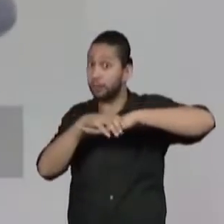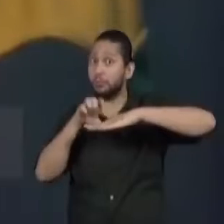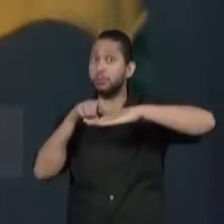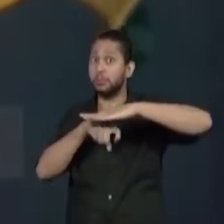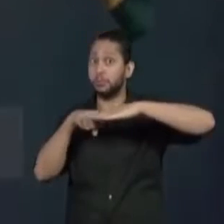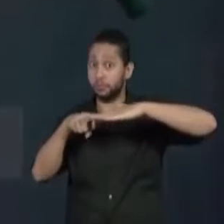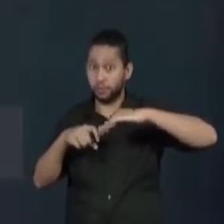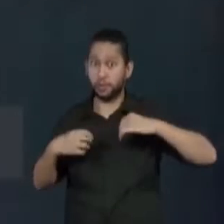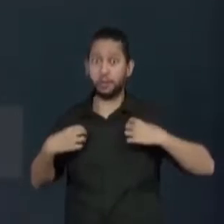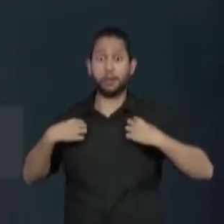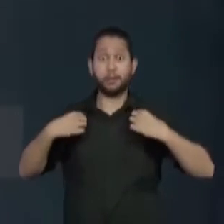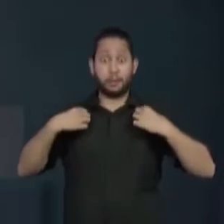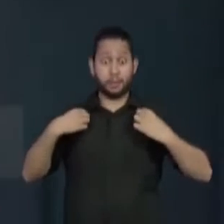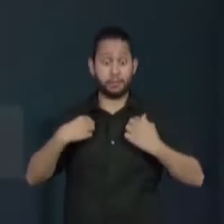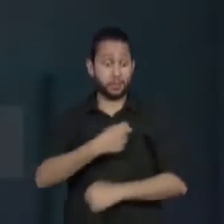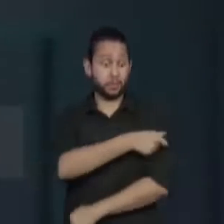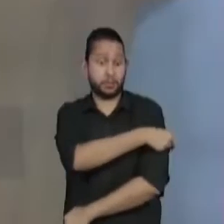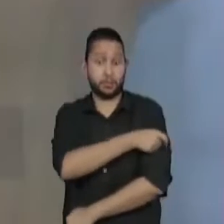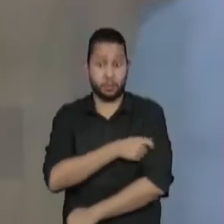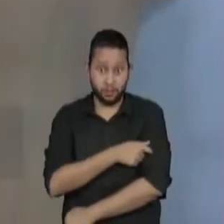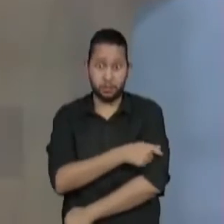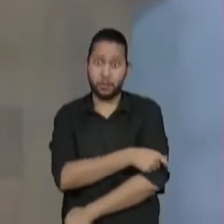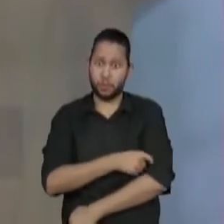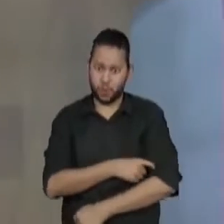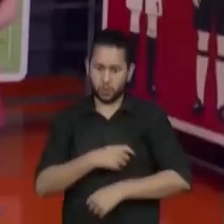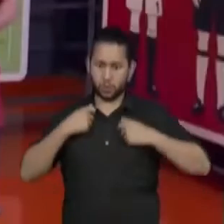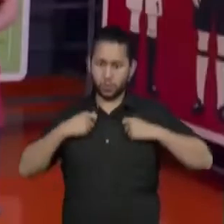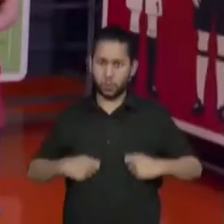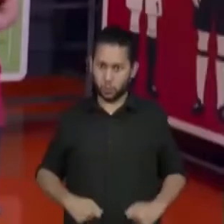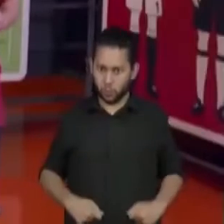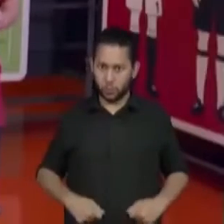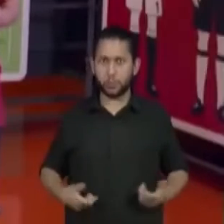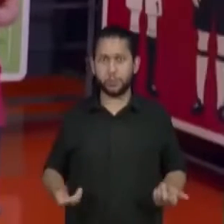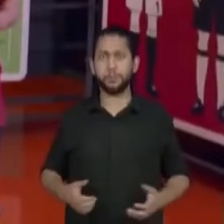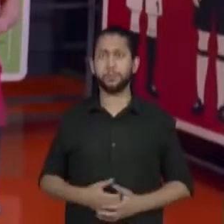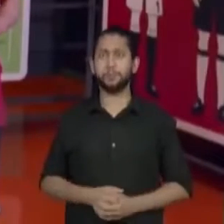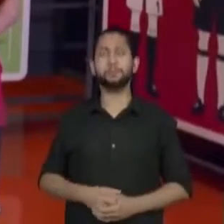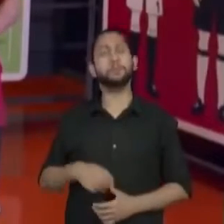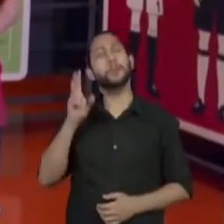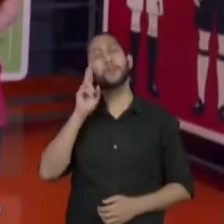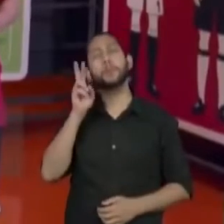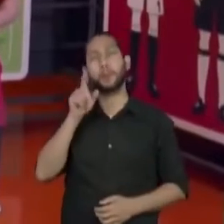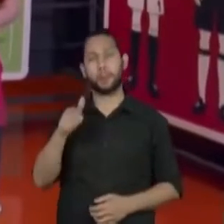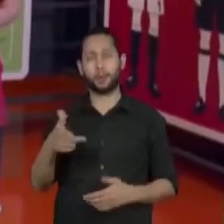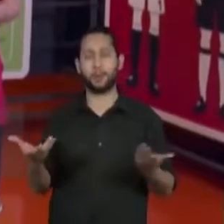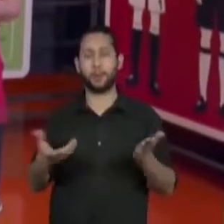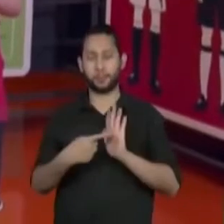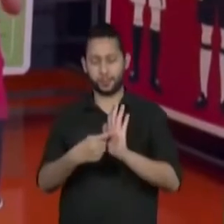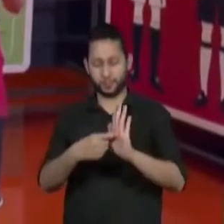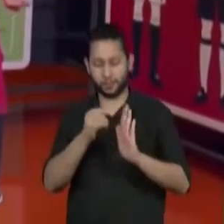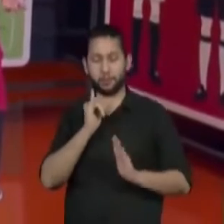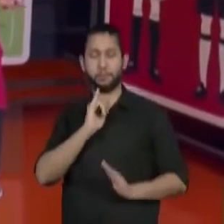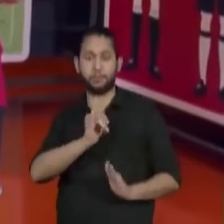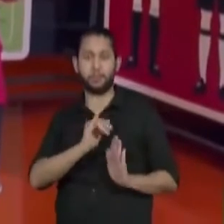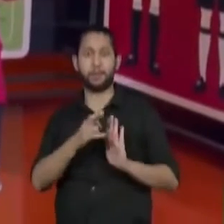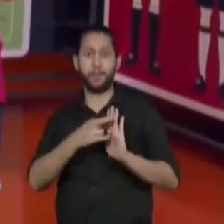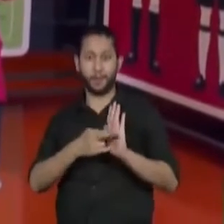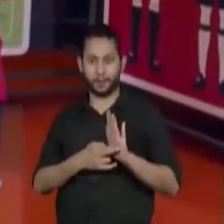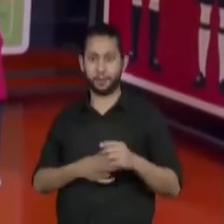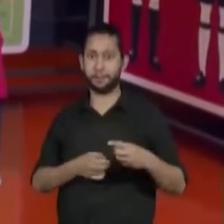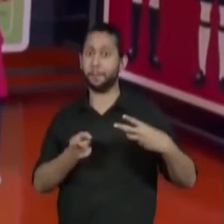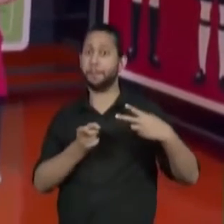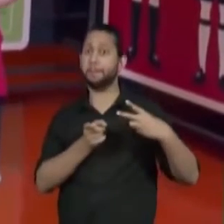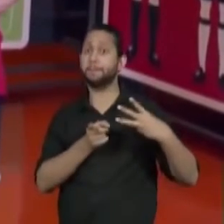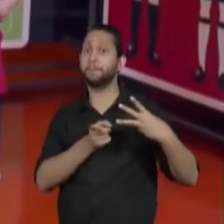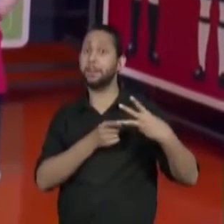a camisa, que seria a composição do uniforme. Então vamos retomar aí para as regras, né? A regra número 3 fala